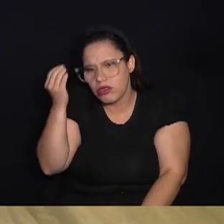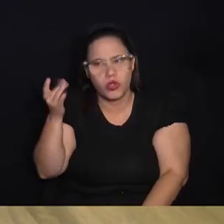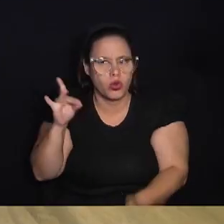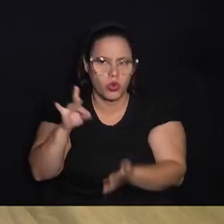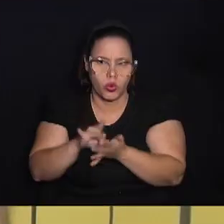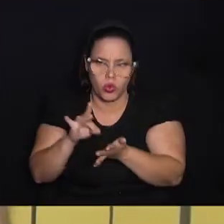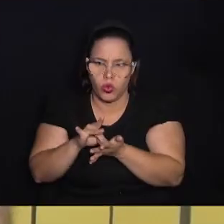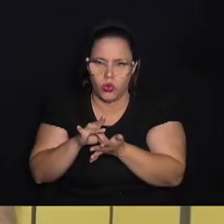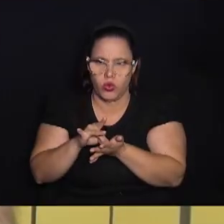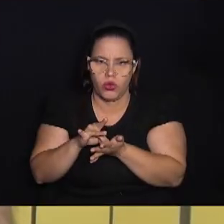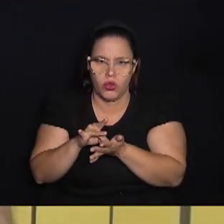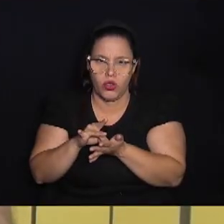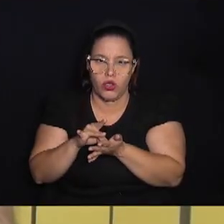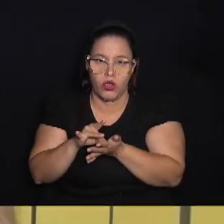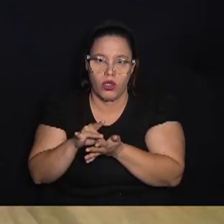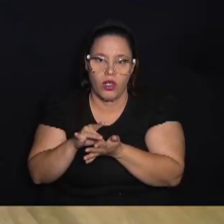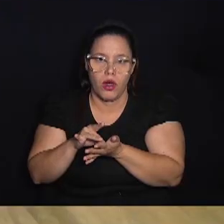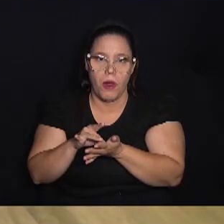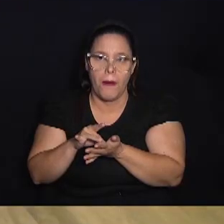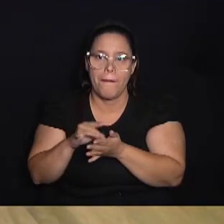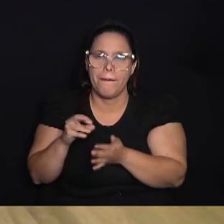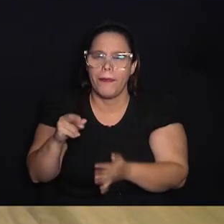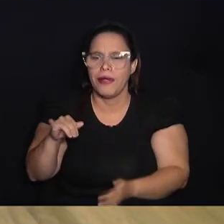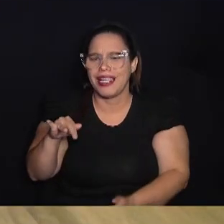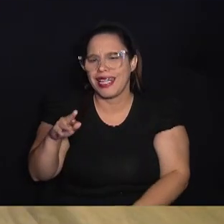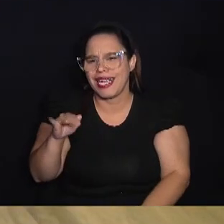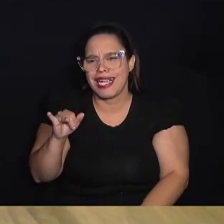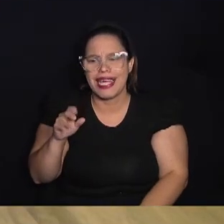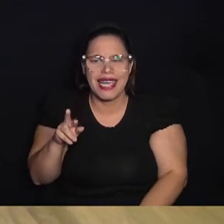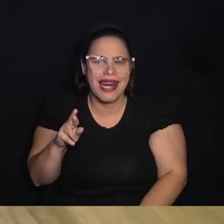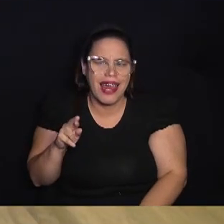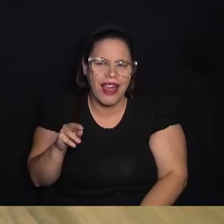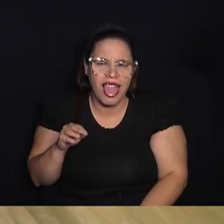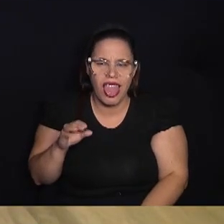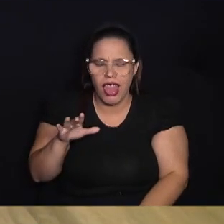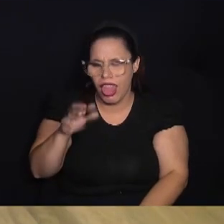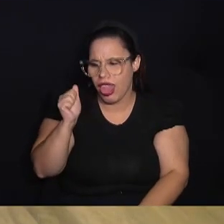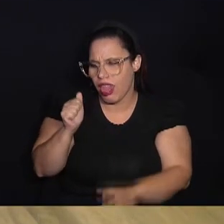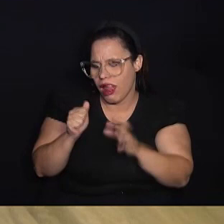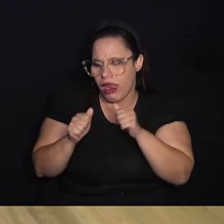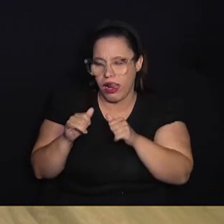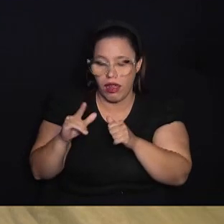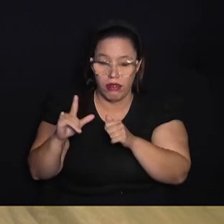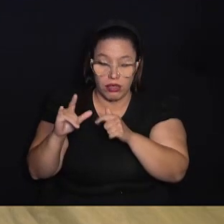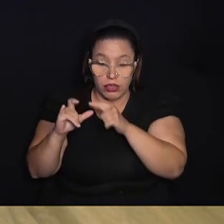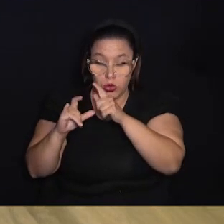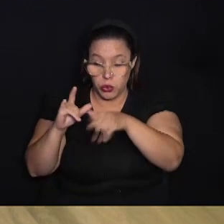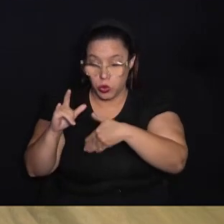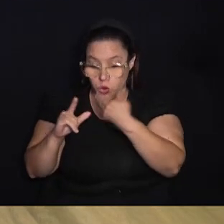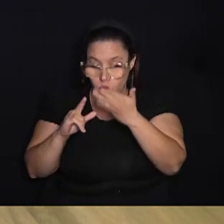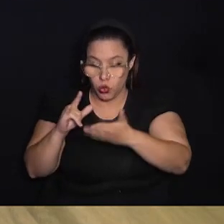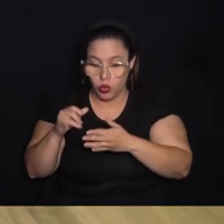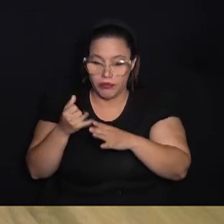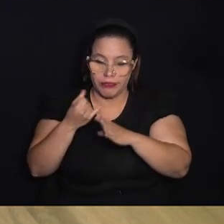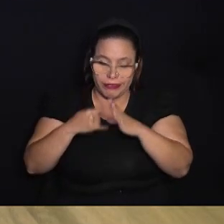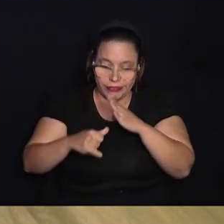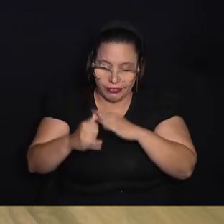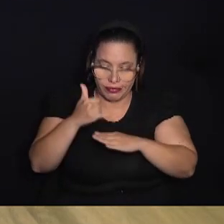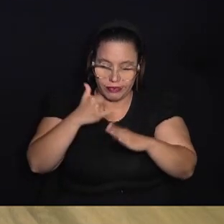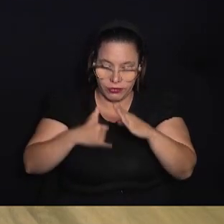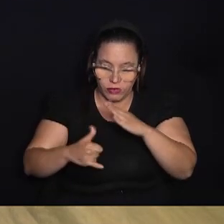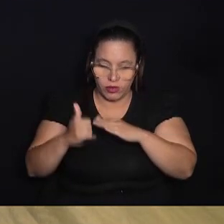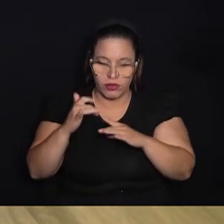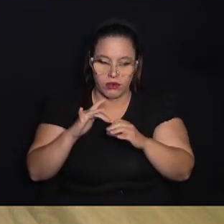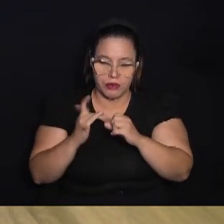colaborar muito pode se inscrever se consumir o nosso se consumir o nosso conteúdo se inscrever no YouTube nas redes